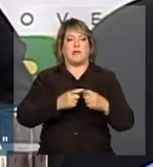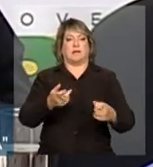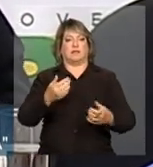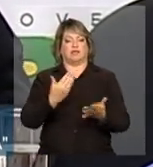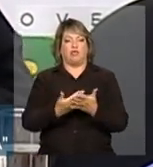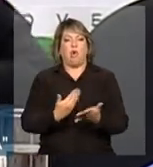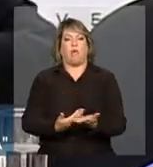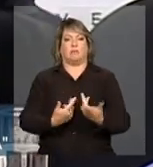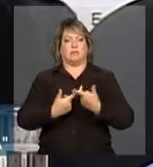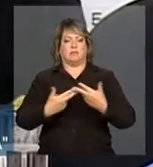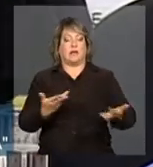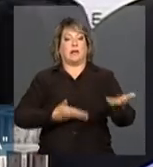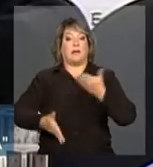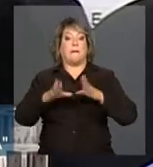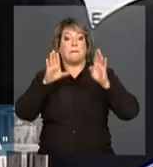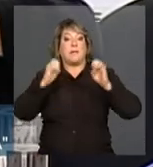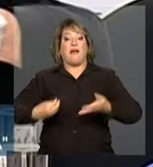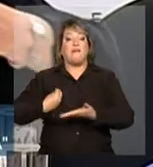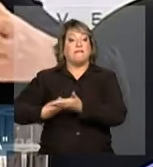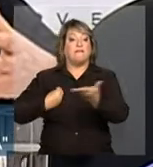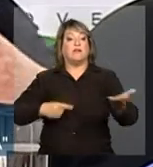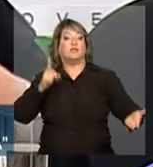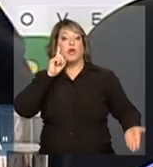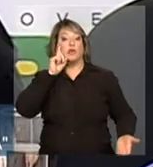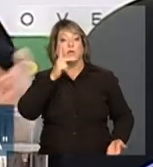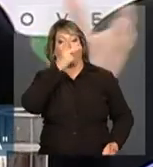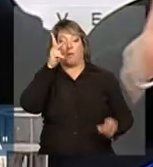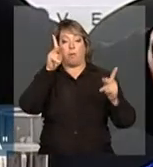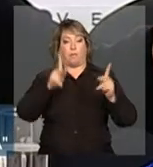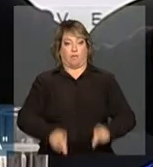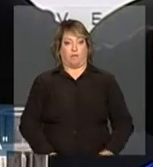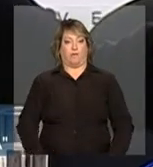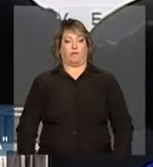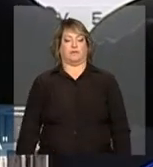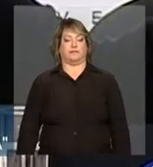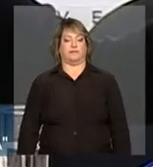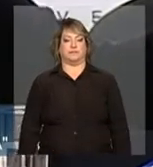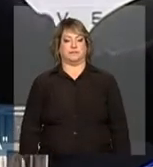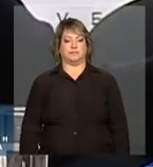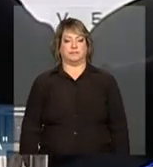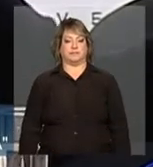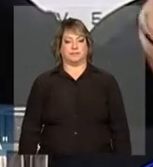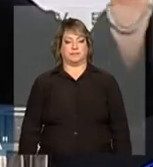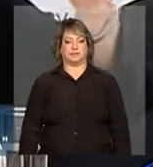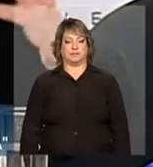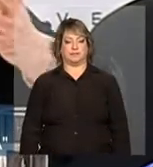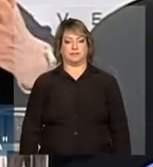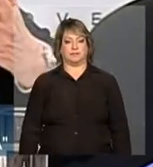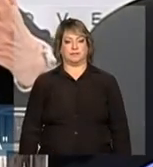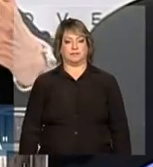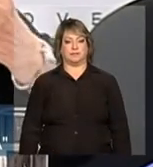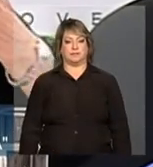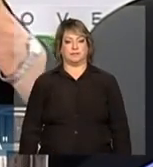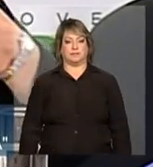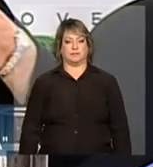contemplem a vida do dia a dia. Ou seja, é por isso que as